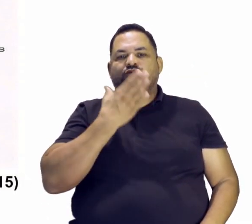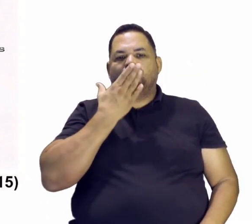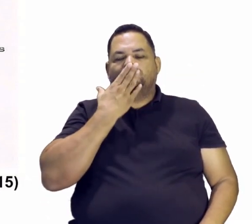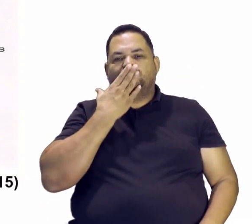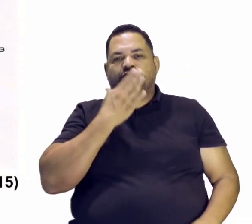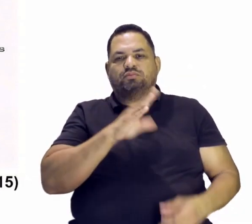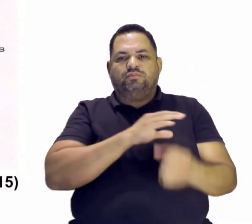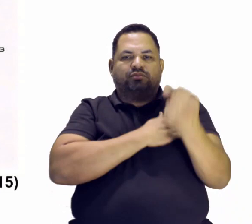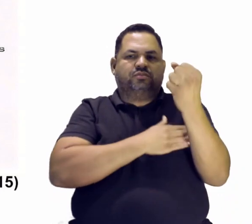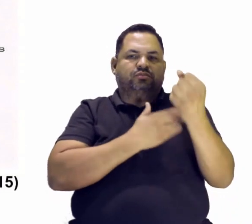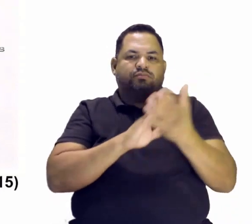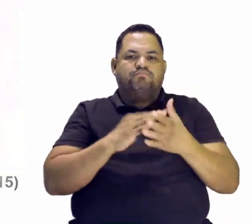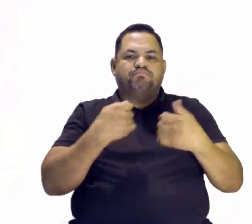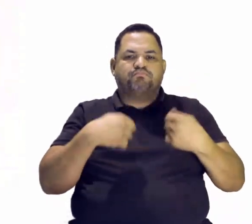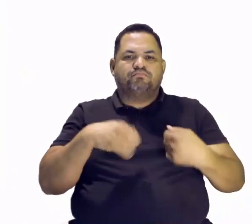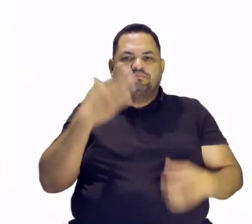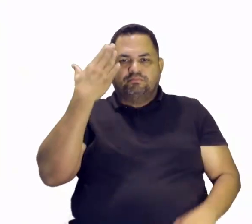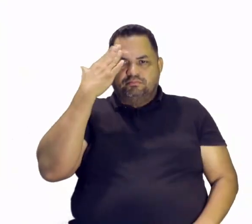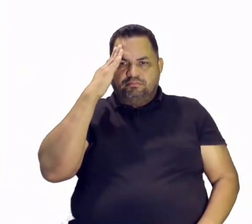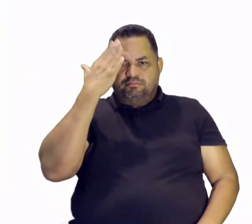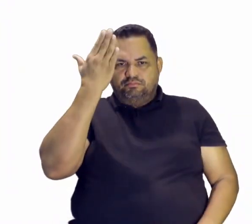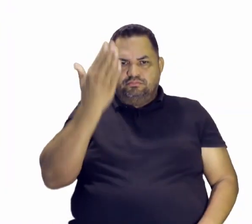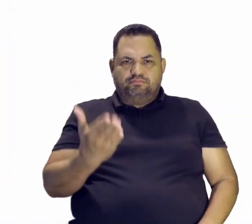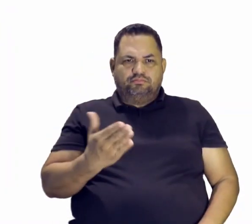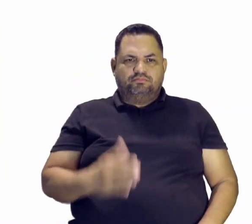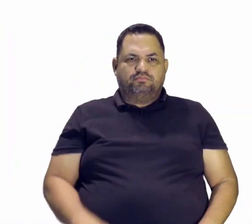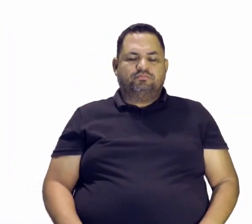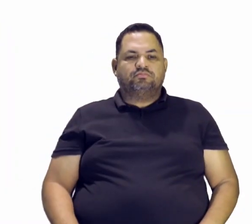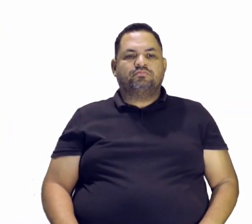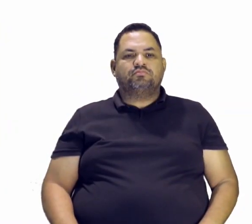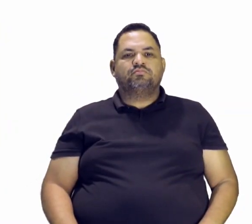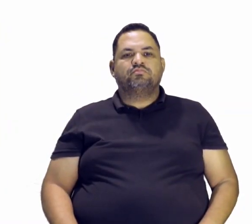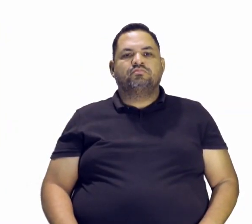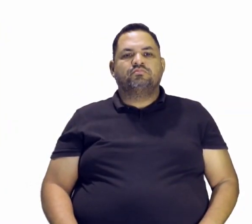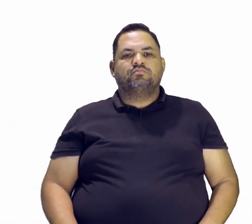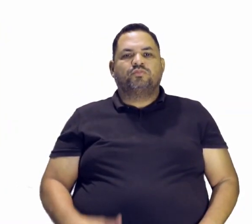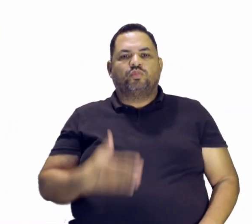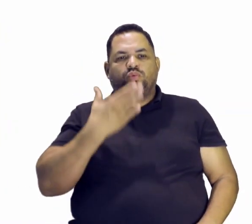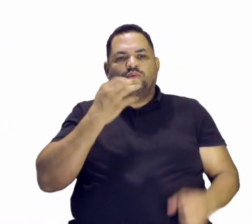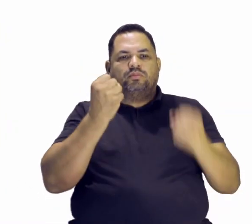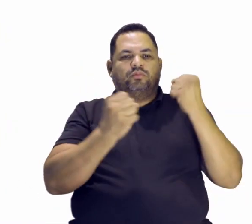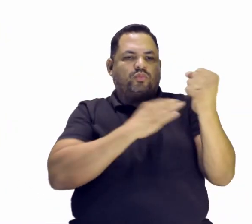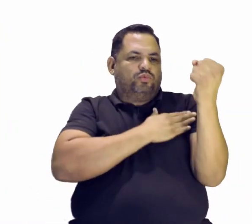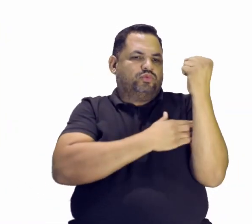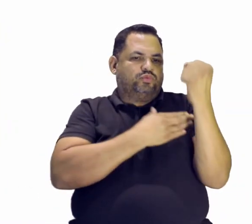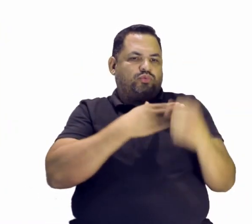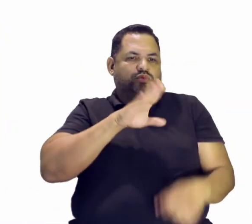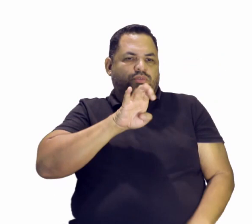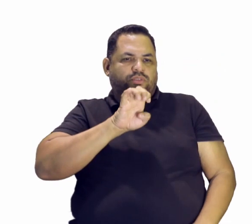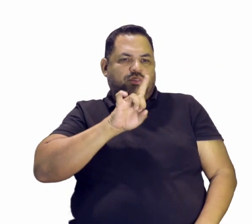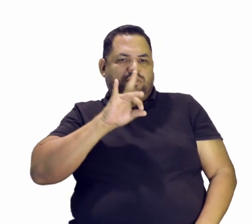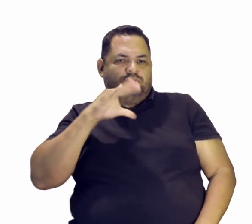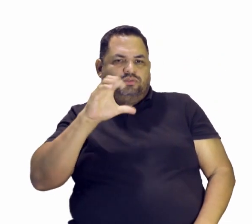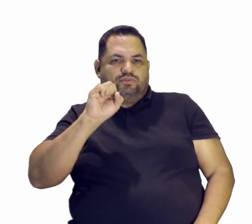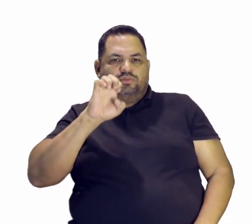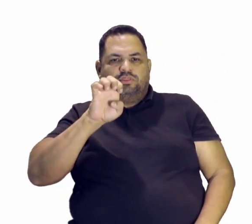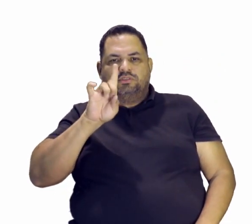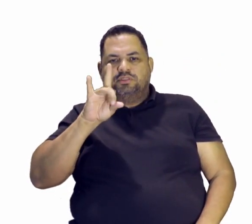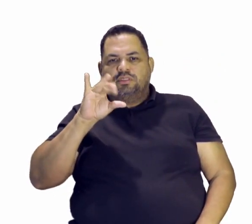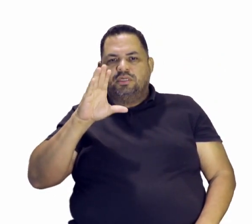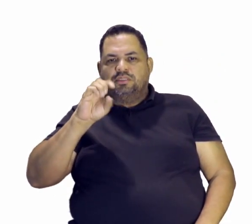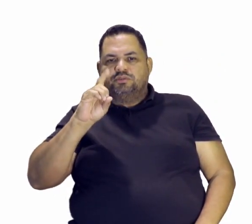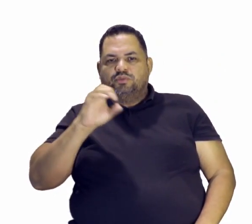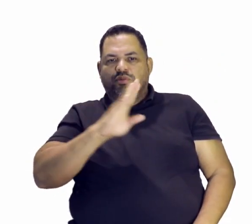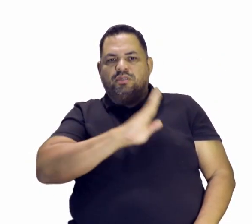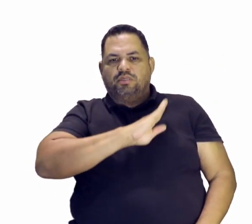gente precisa entender e conhecer. Então, nós temos aí o músculo liso, o músculo estriado cardíaco e o